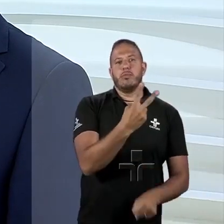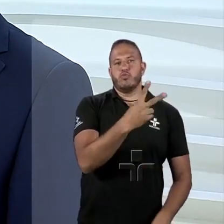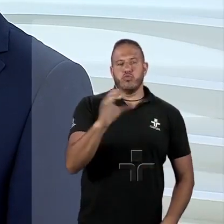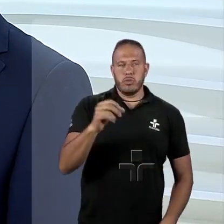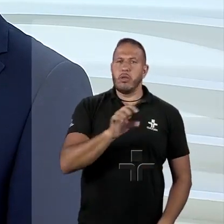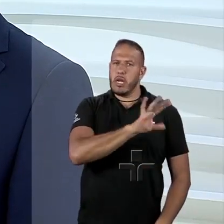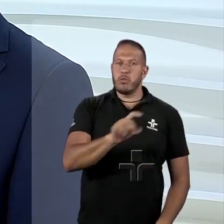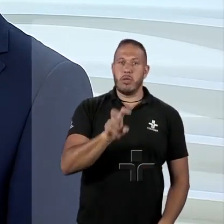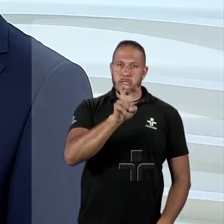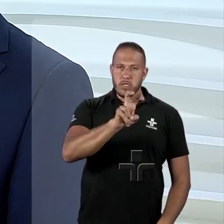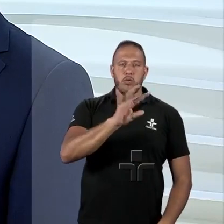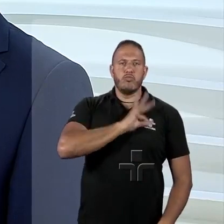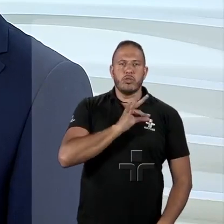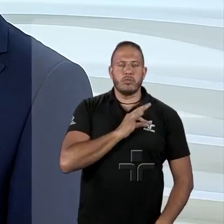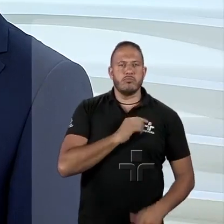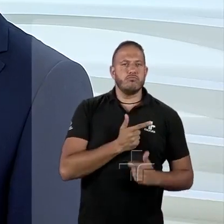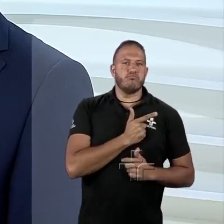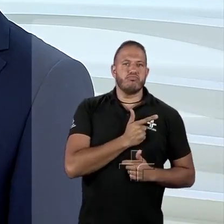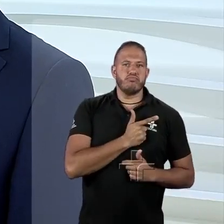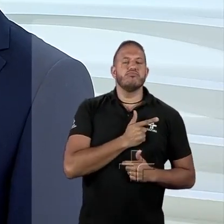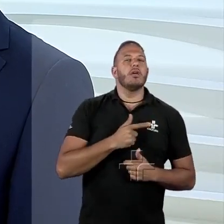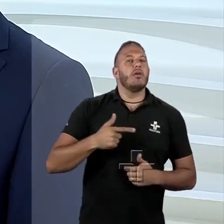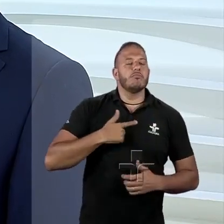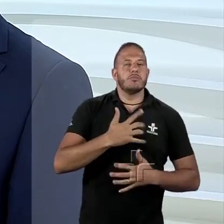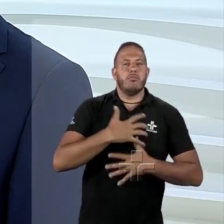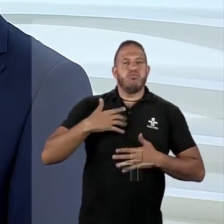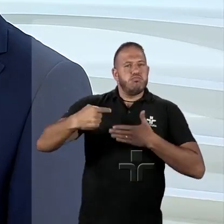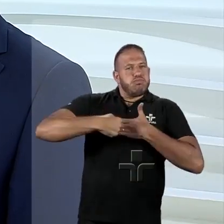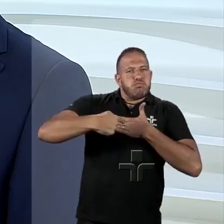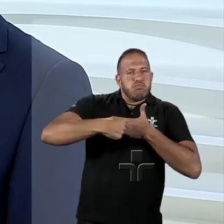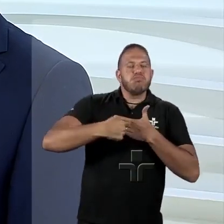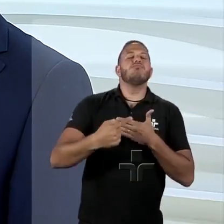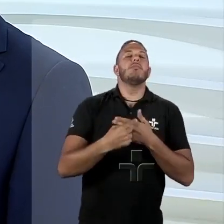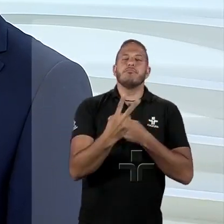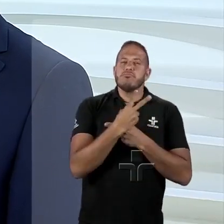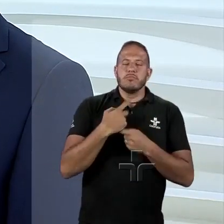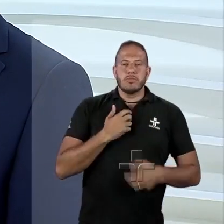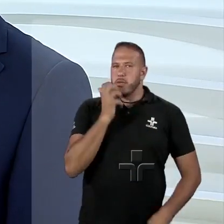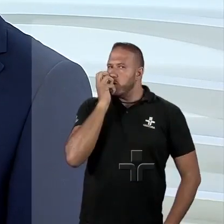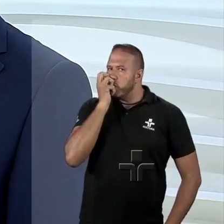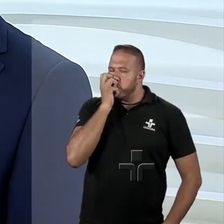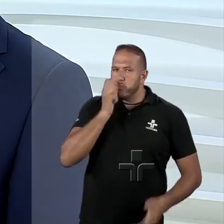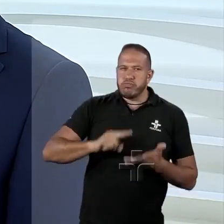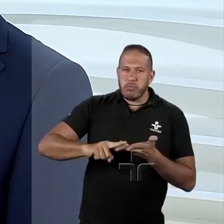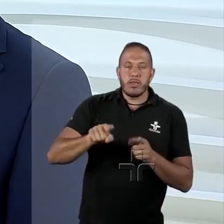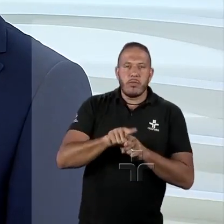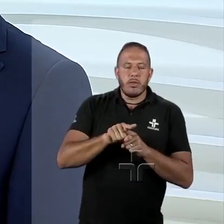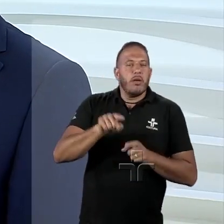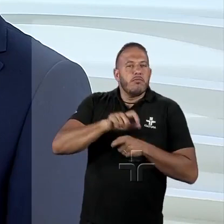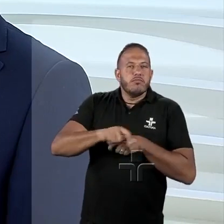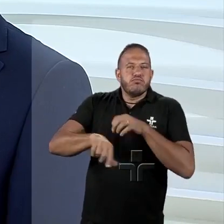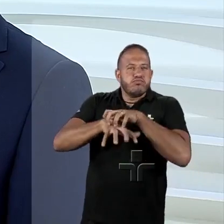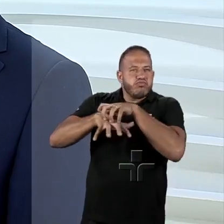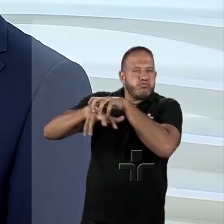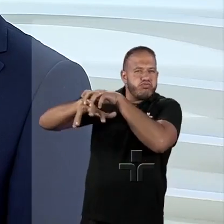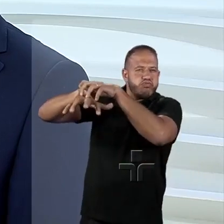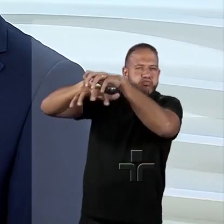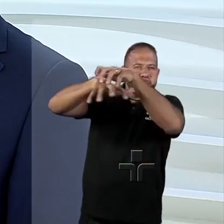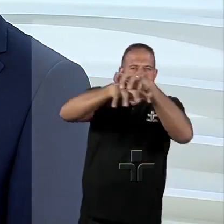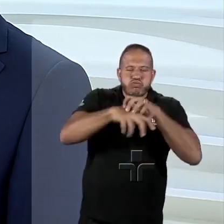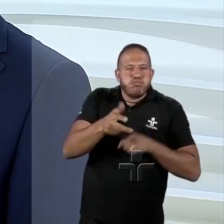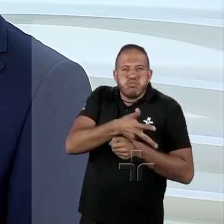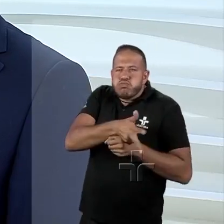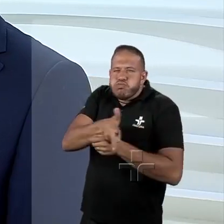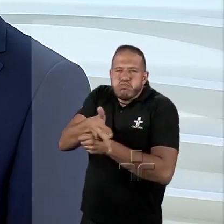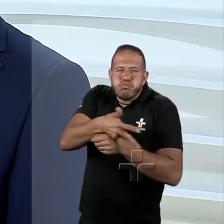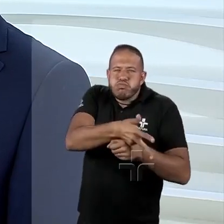militares equipados, armados, protegidos, com coletes à prova de bala, com equipamentos de comunicação e com drones. Todas as novas bases